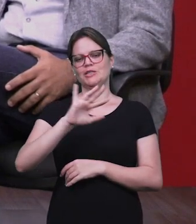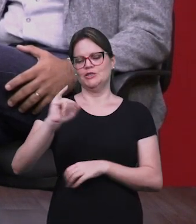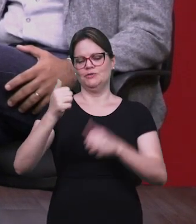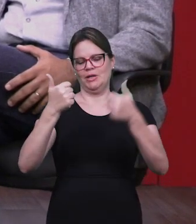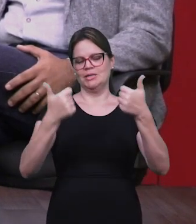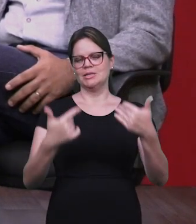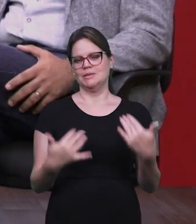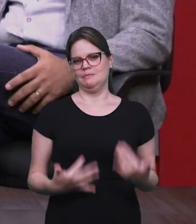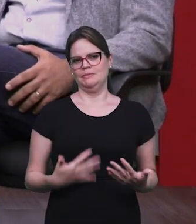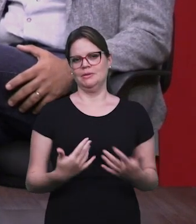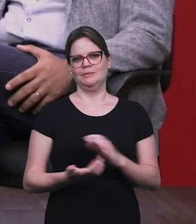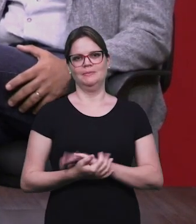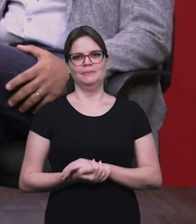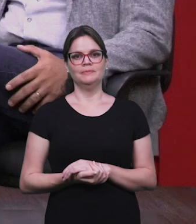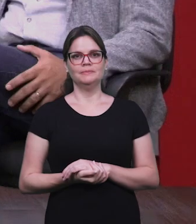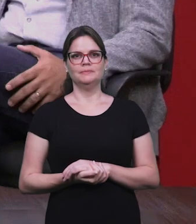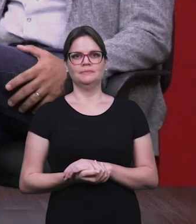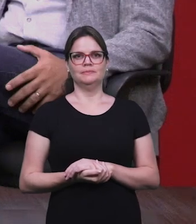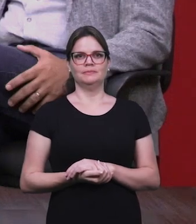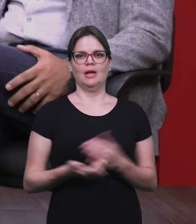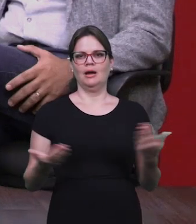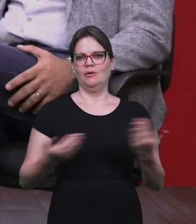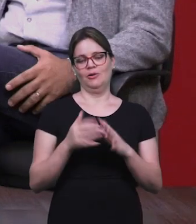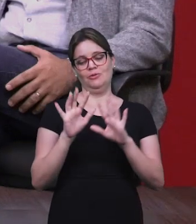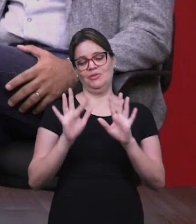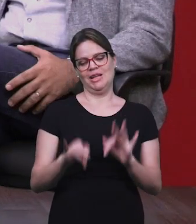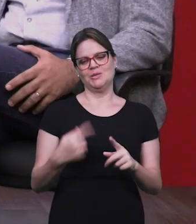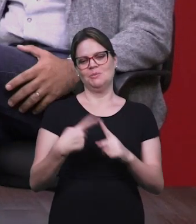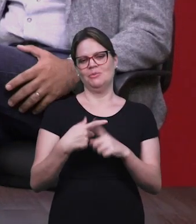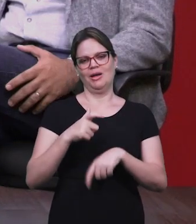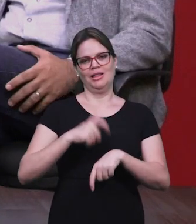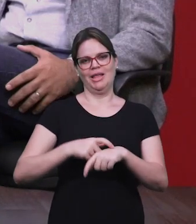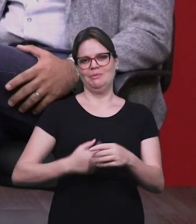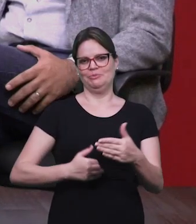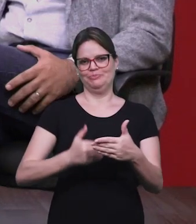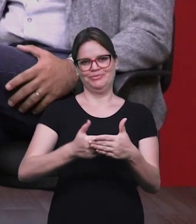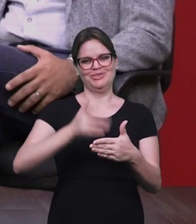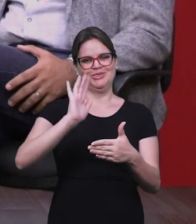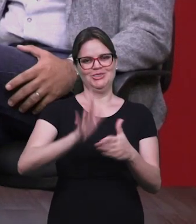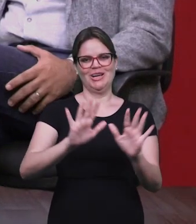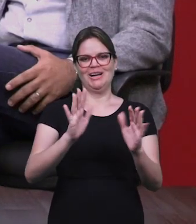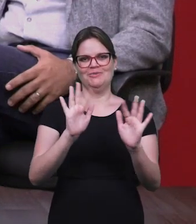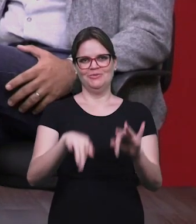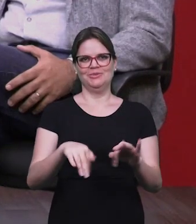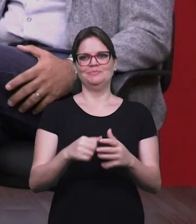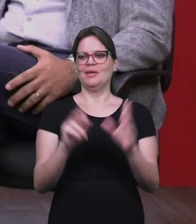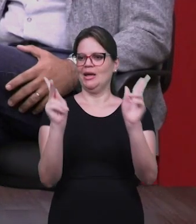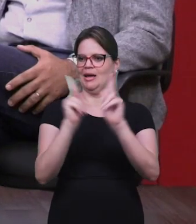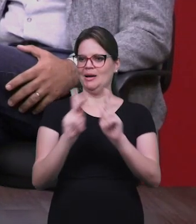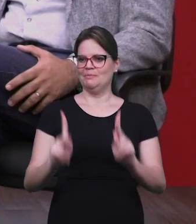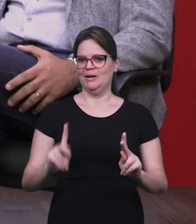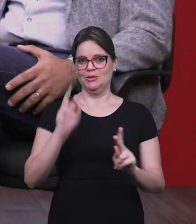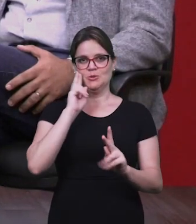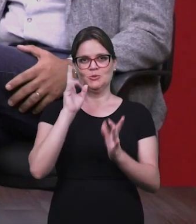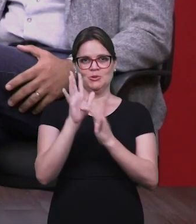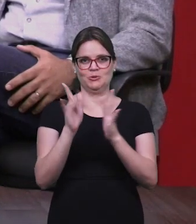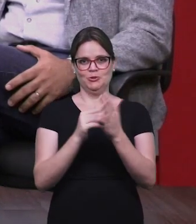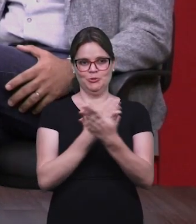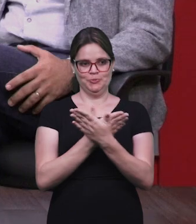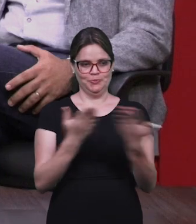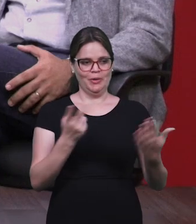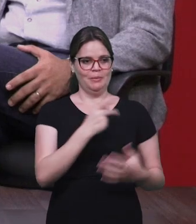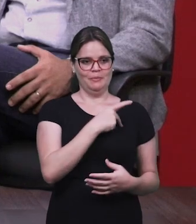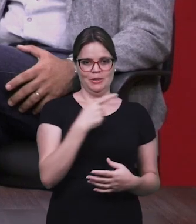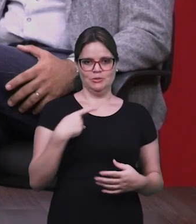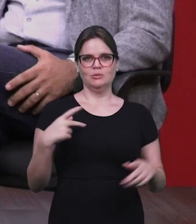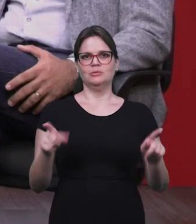falar muito sobre isso. Mas temos que encerrar aqui, o nosso tempo já está esgotado. Pai Senhor, pastor Antônio